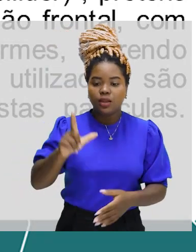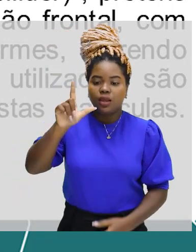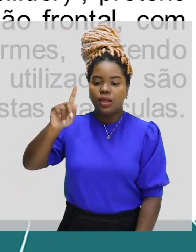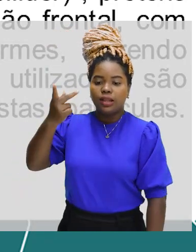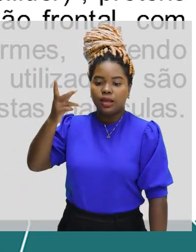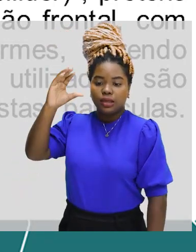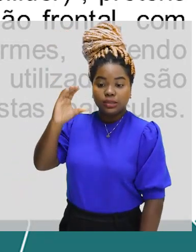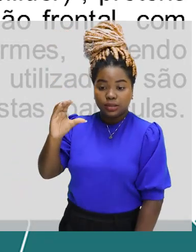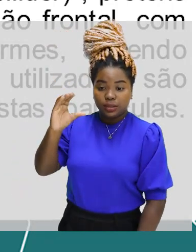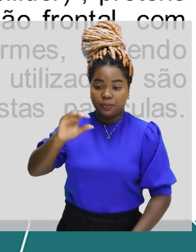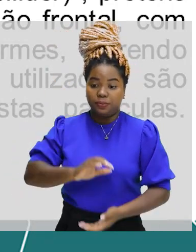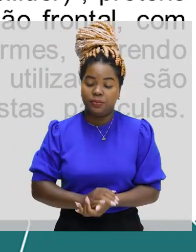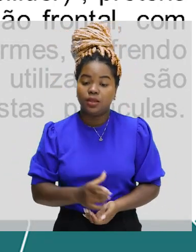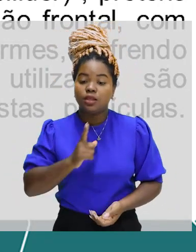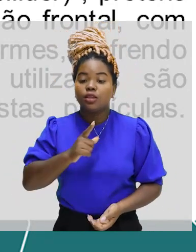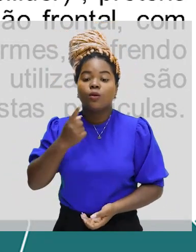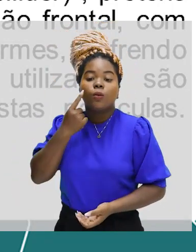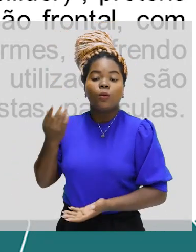né?